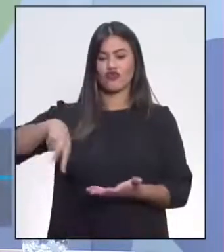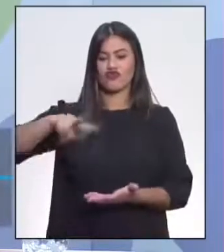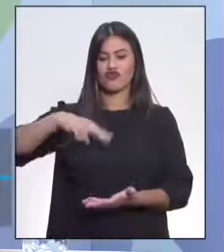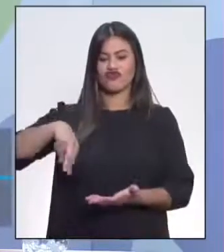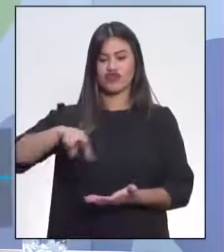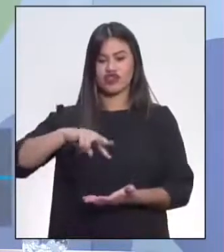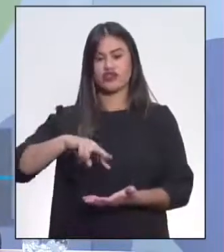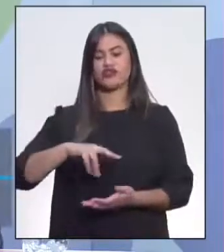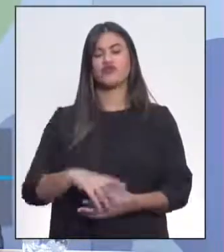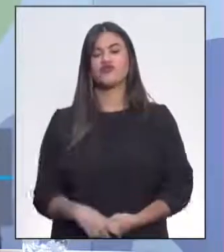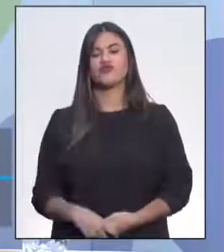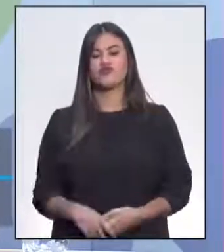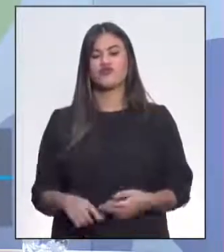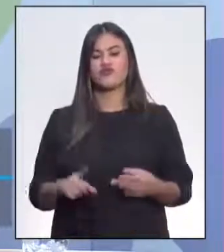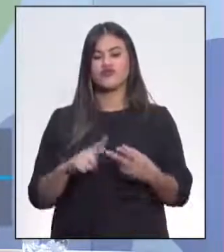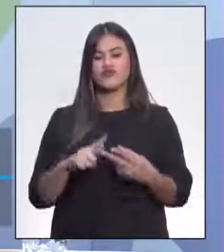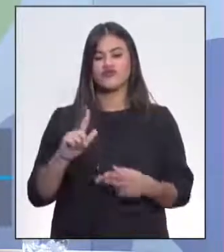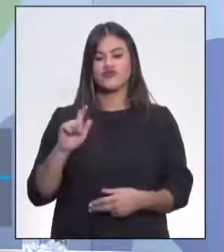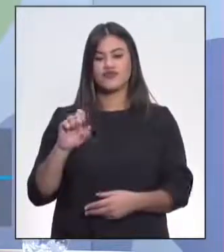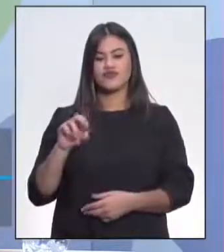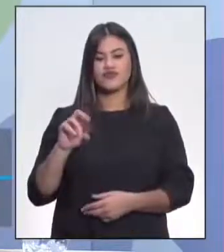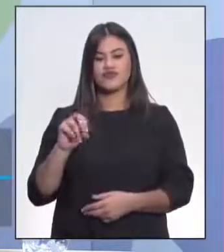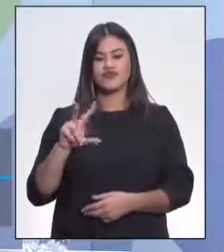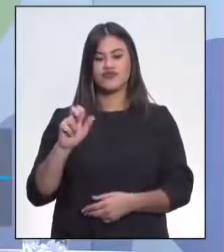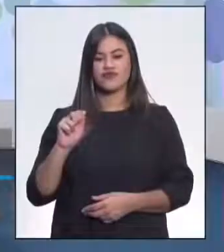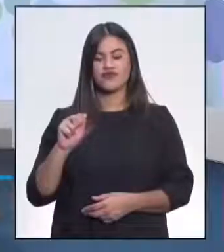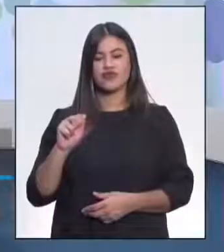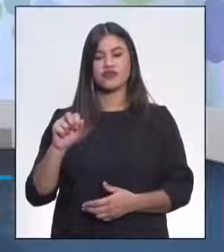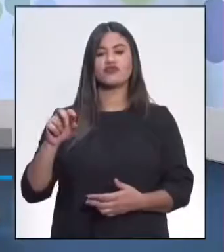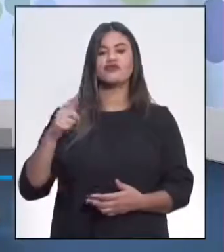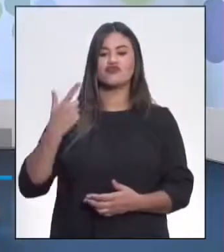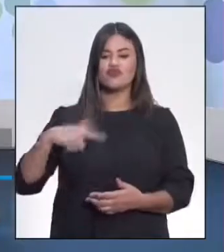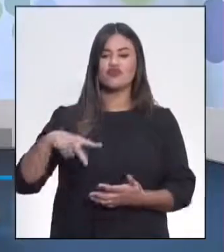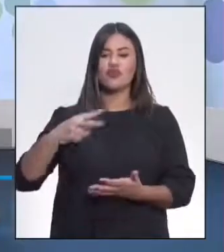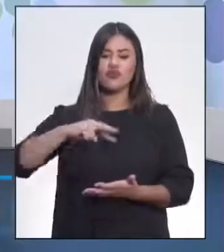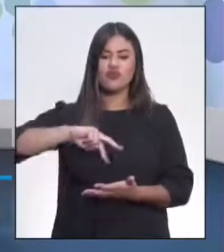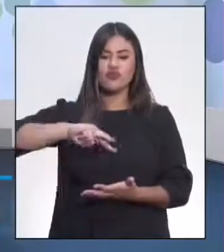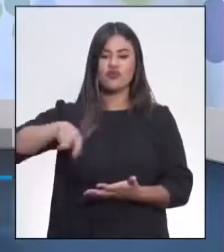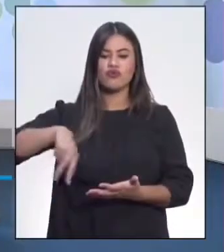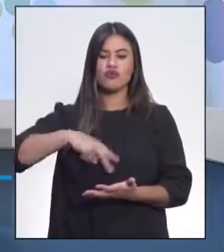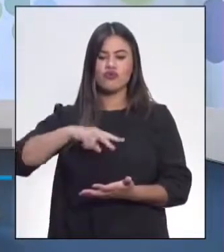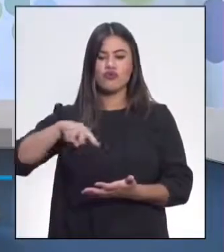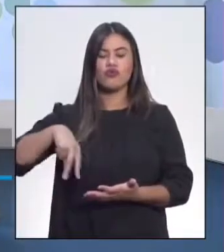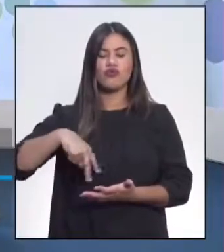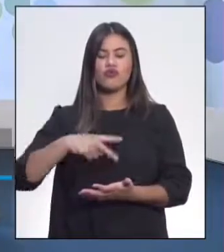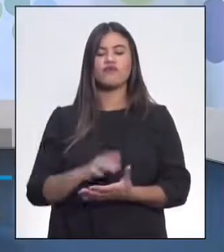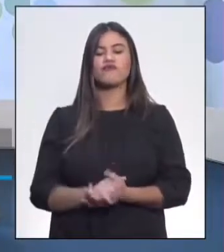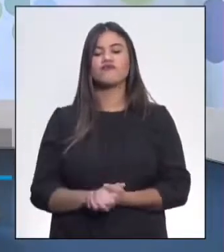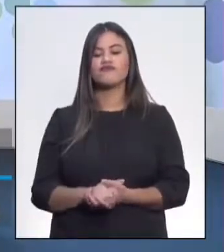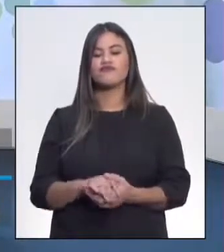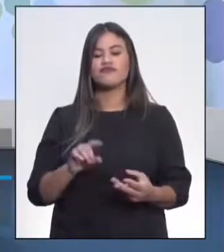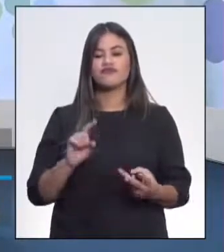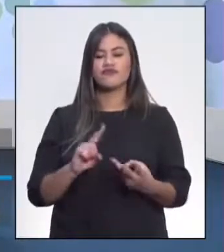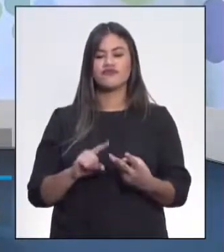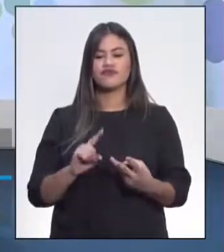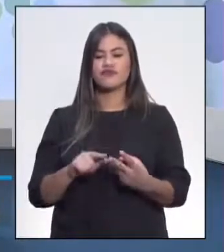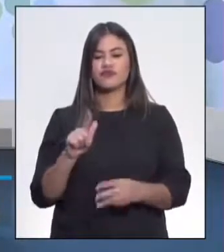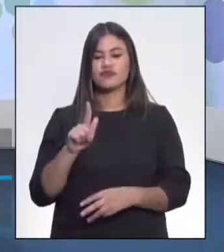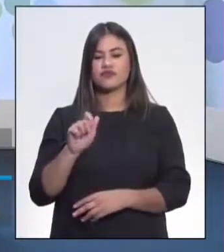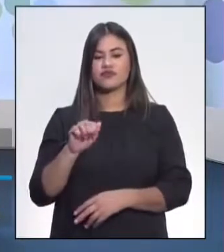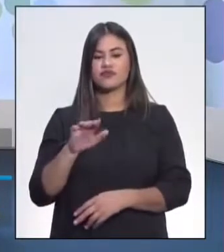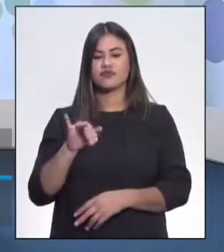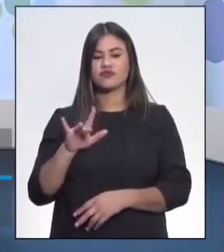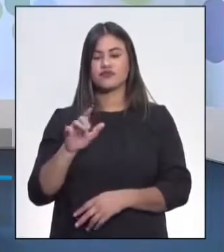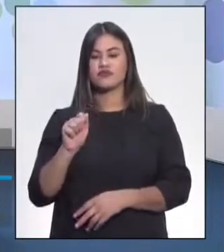espaço. A Giovana citou a questão dos movimentos circulares, né? E a Gabriela, movimentos alternados